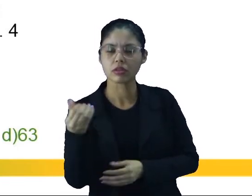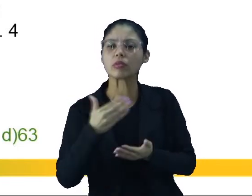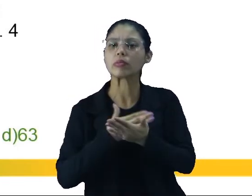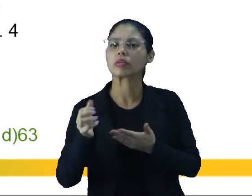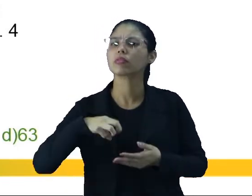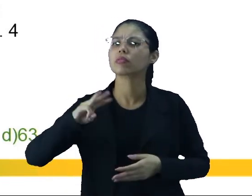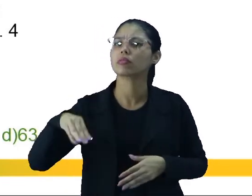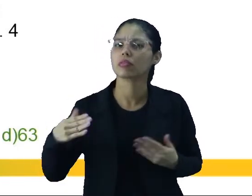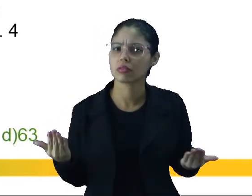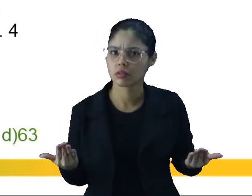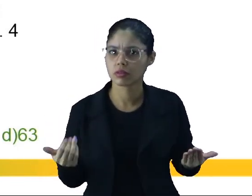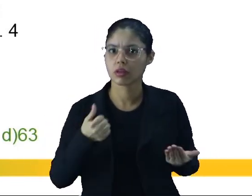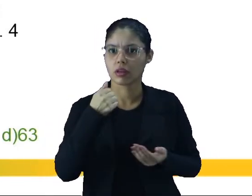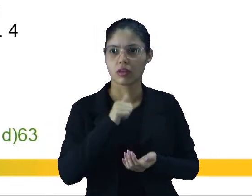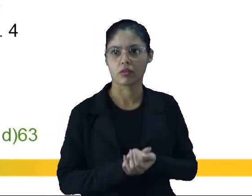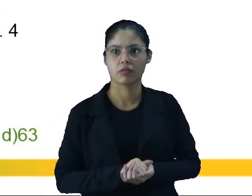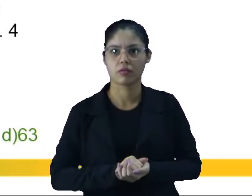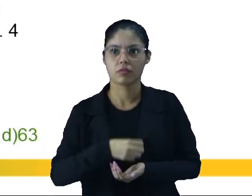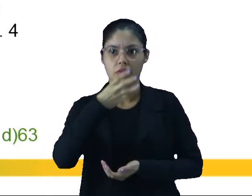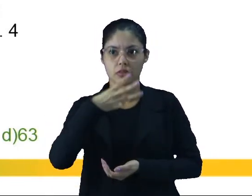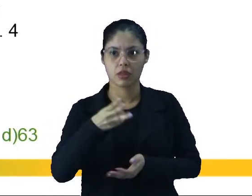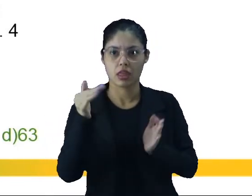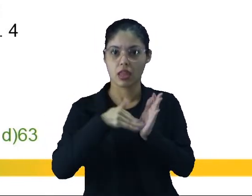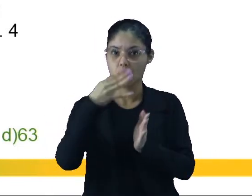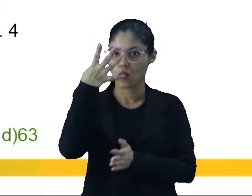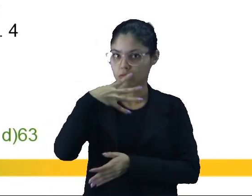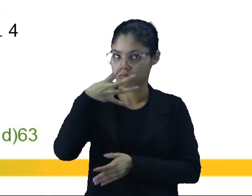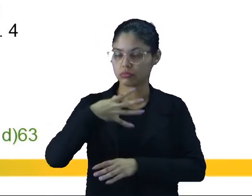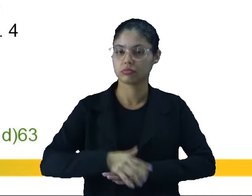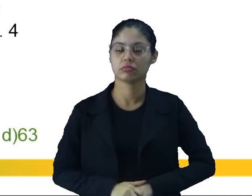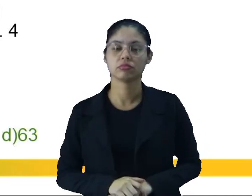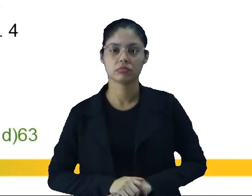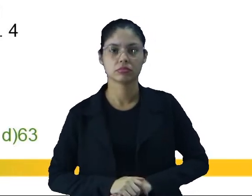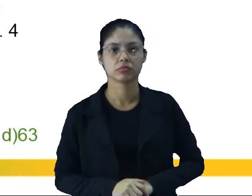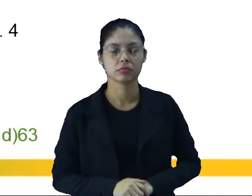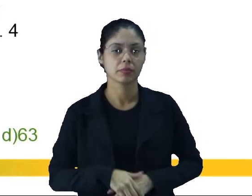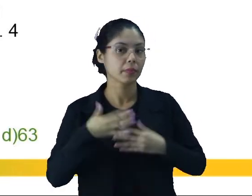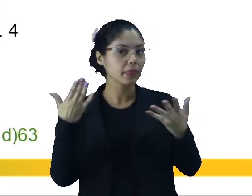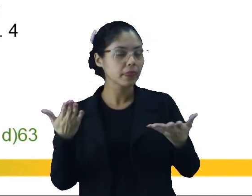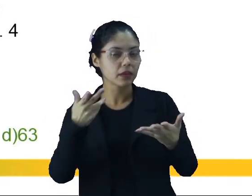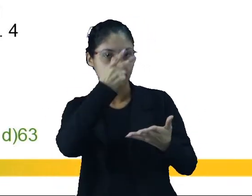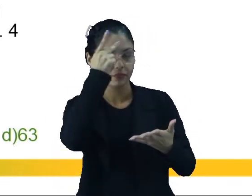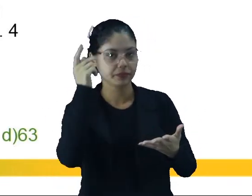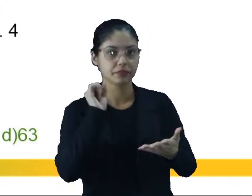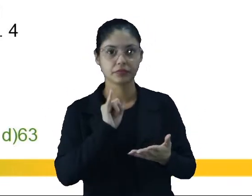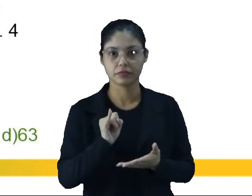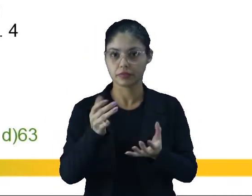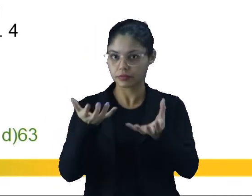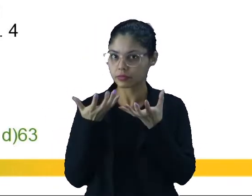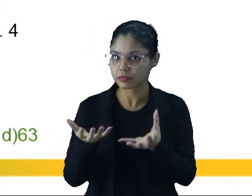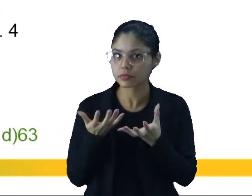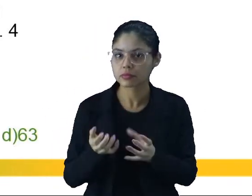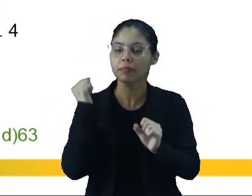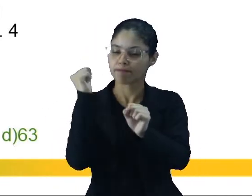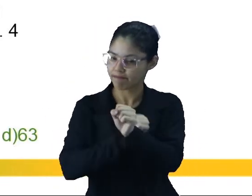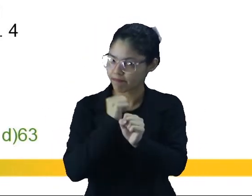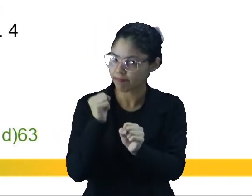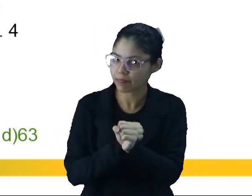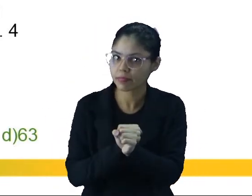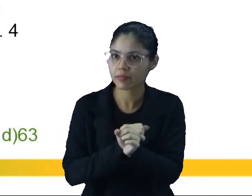Inicia com quem? 3 e tem razão igual a 4. Então, pessoal, se você quiser, você pode